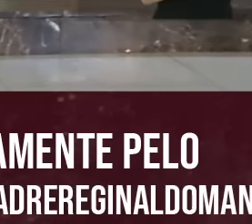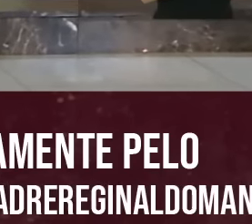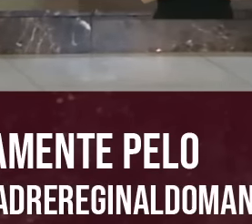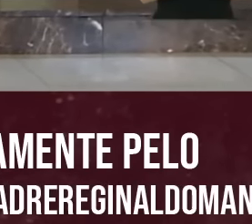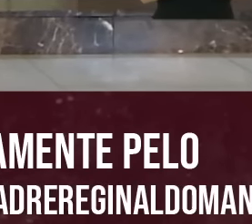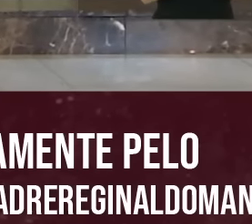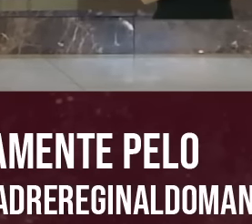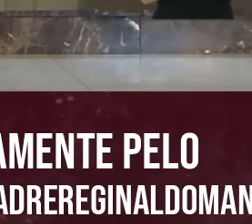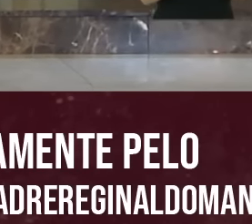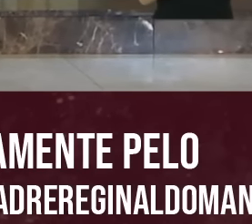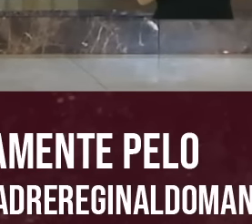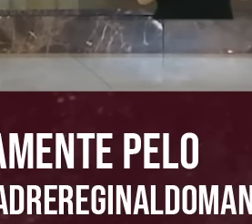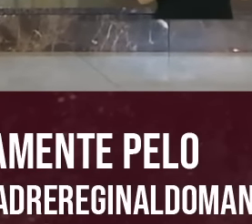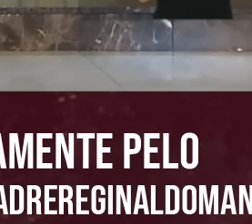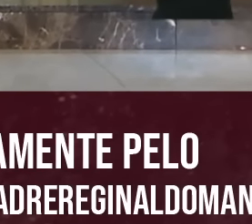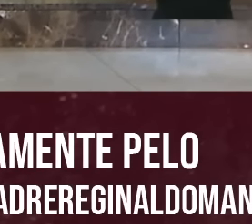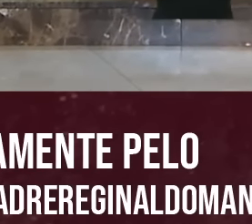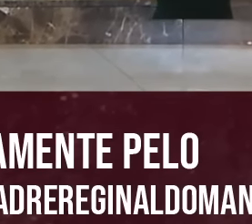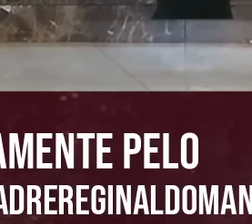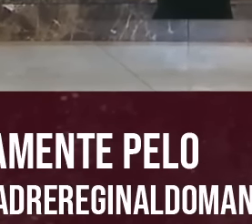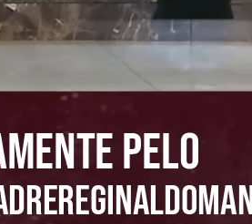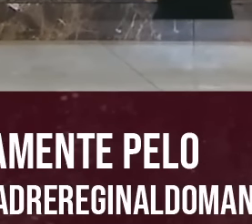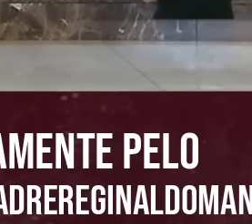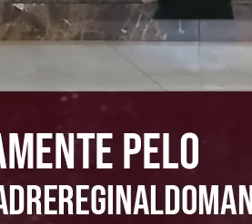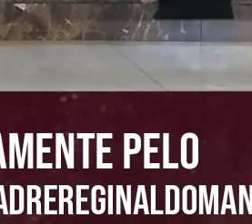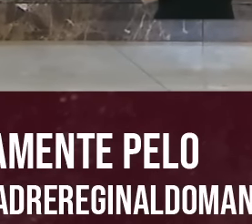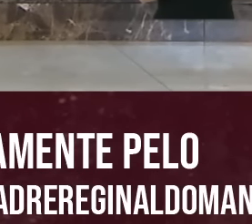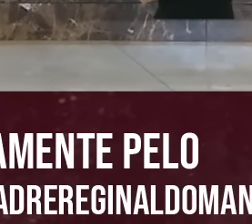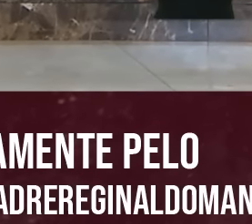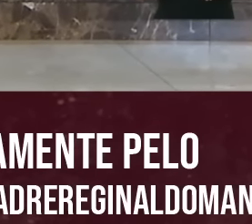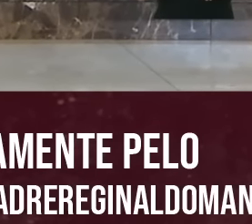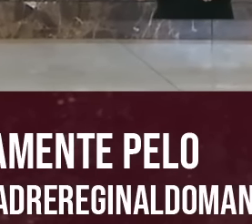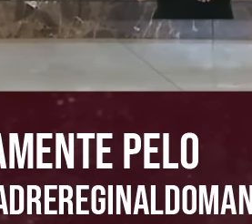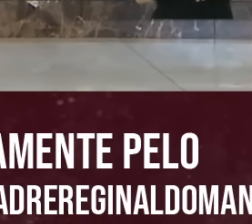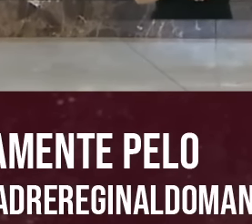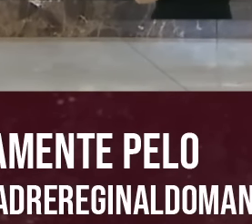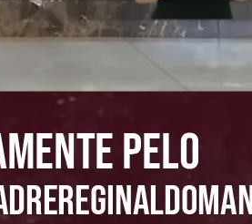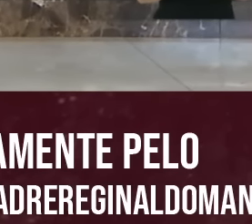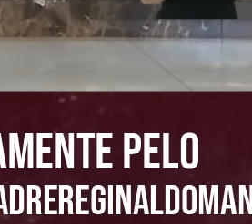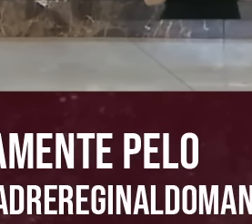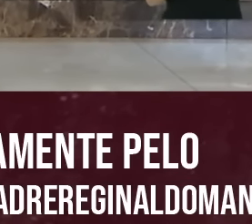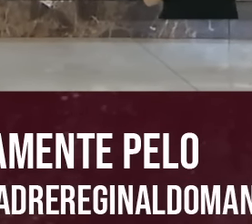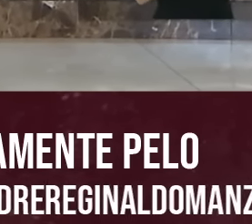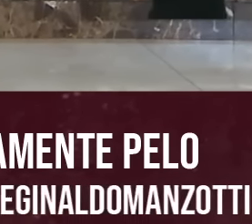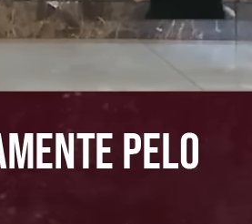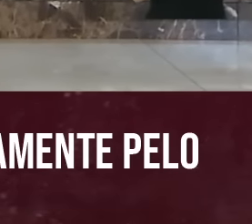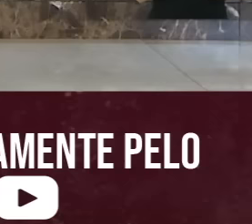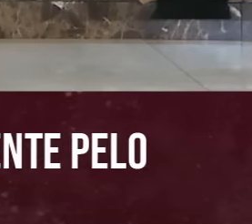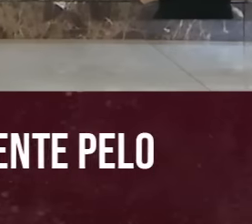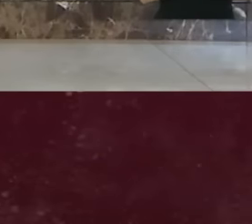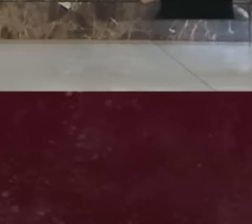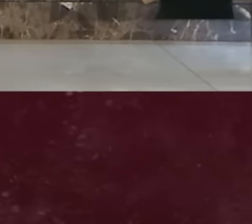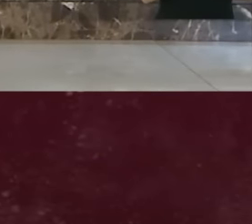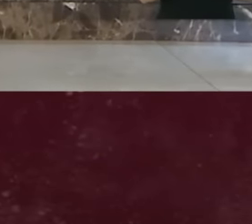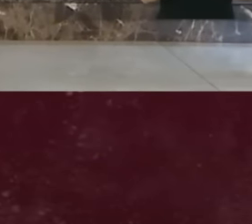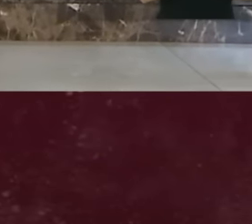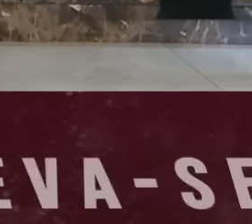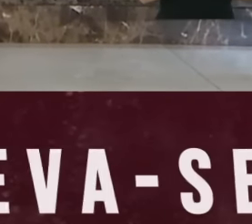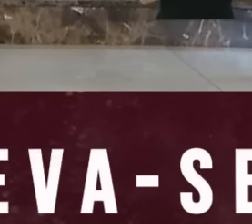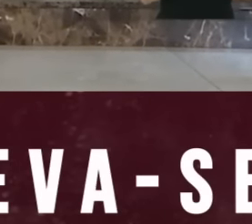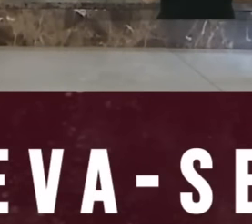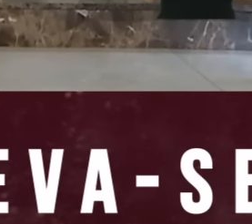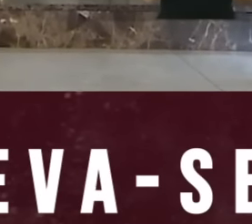muito receptivo nosso arcebispo, muito, muito querido com tudo que a gente faz. E ele